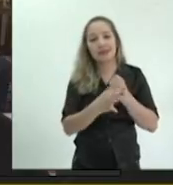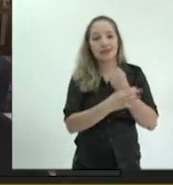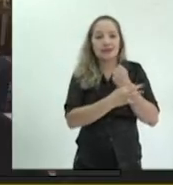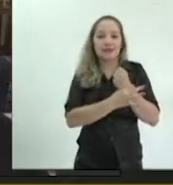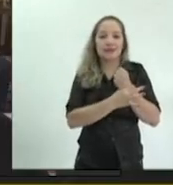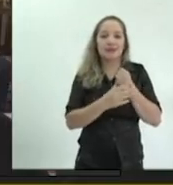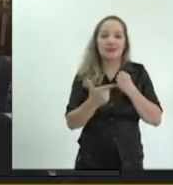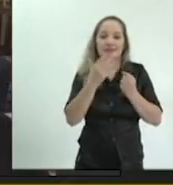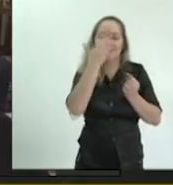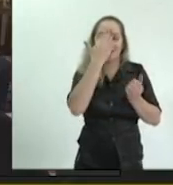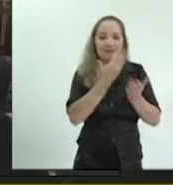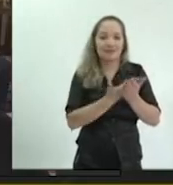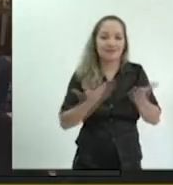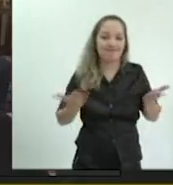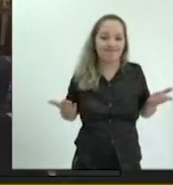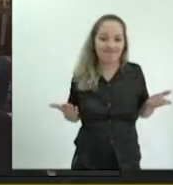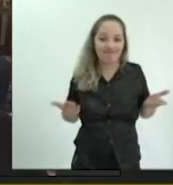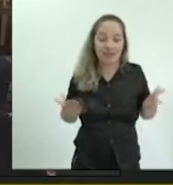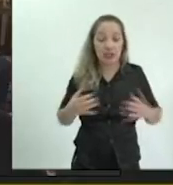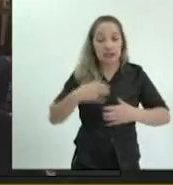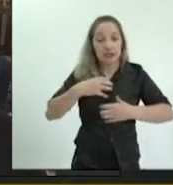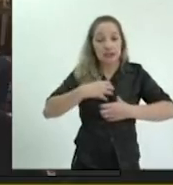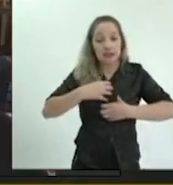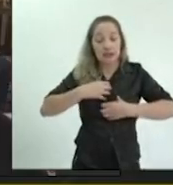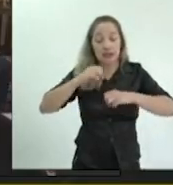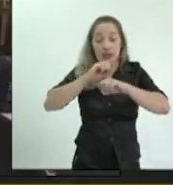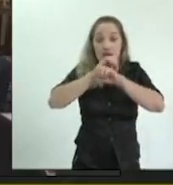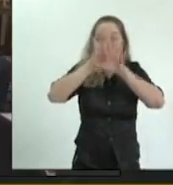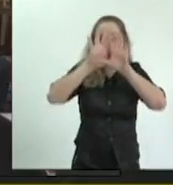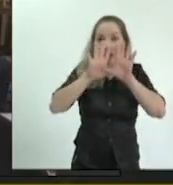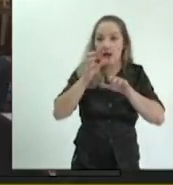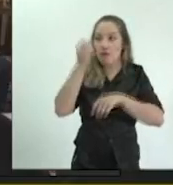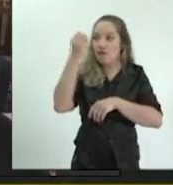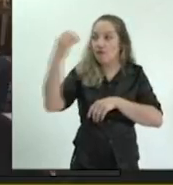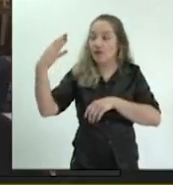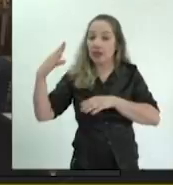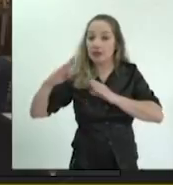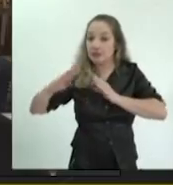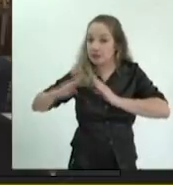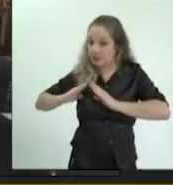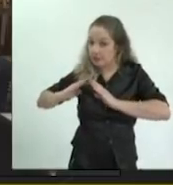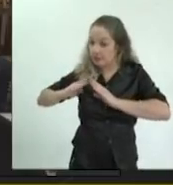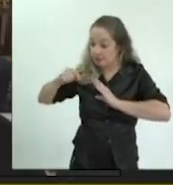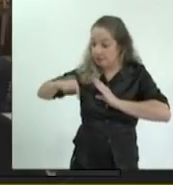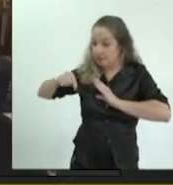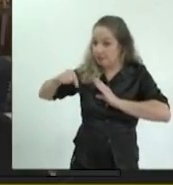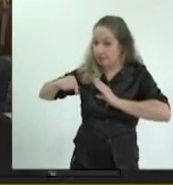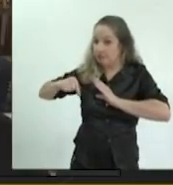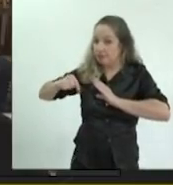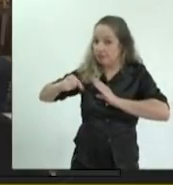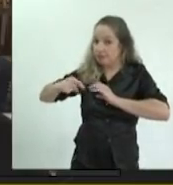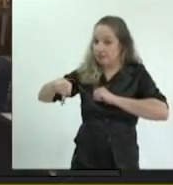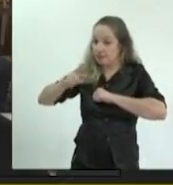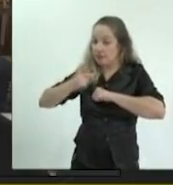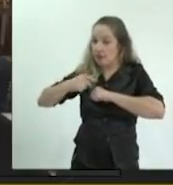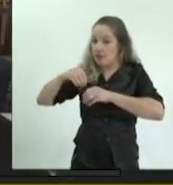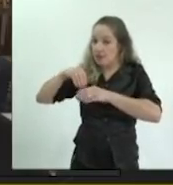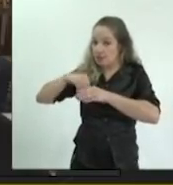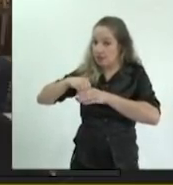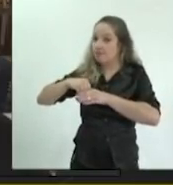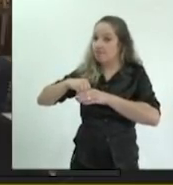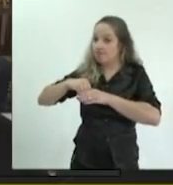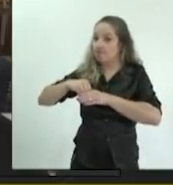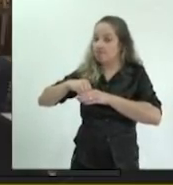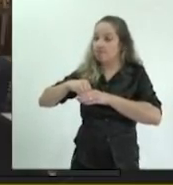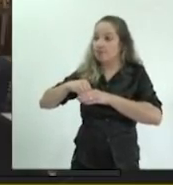sentir claramente a viagem doméstica, sem cruzar fronteiras, se recuperar mais rápido, mas a gente